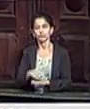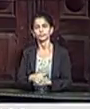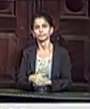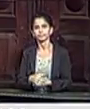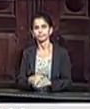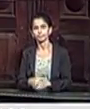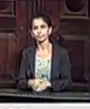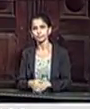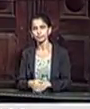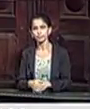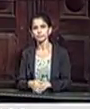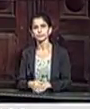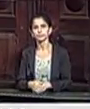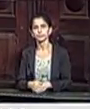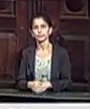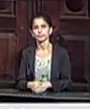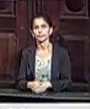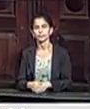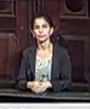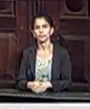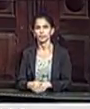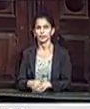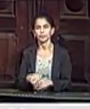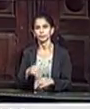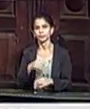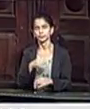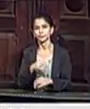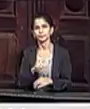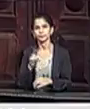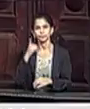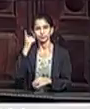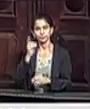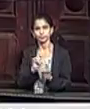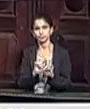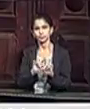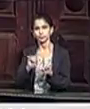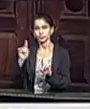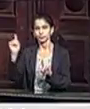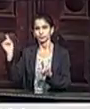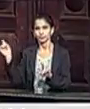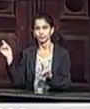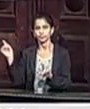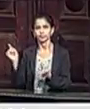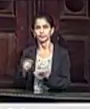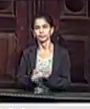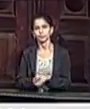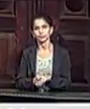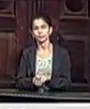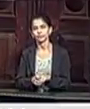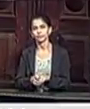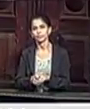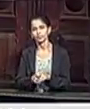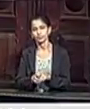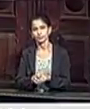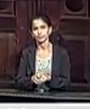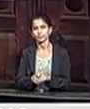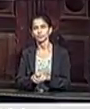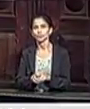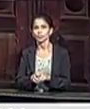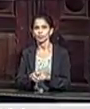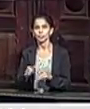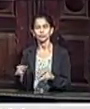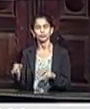O fato dele estar na extrema esquerda do nosso plenário não quer dizer que politicamente ele não esteja à